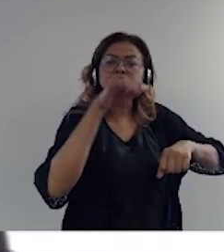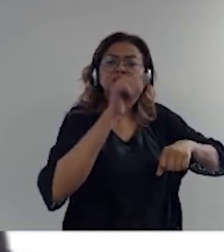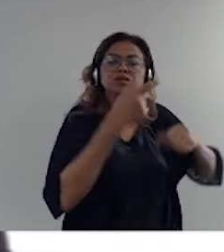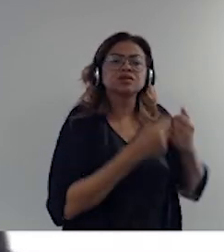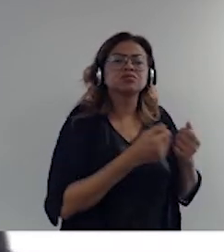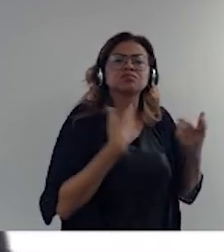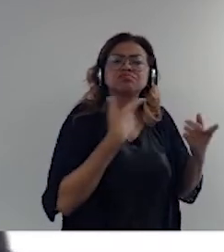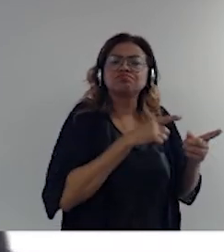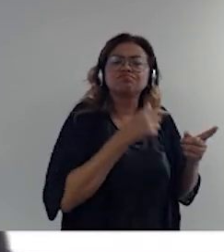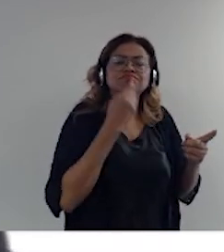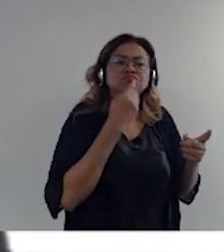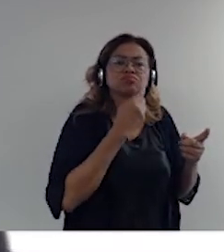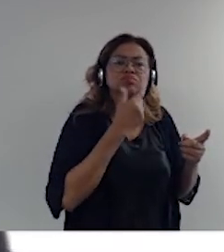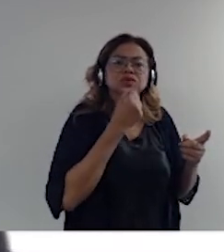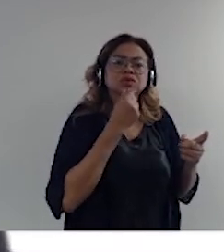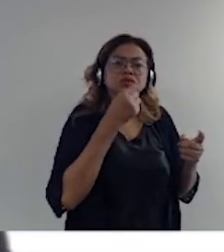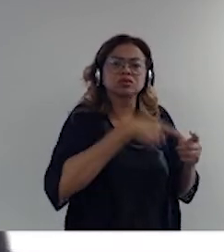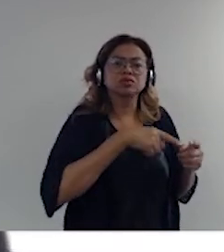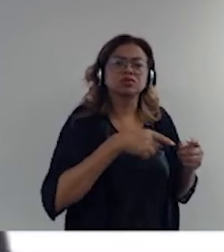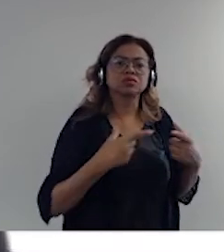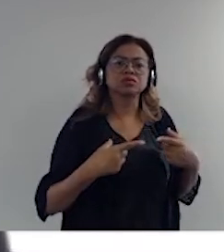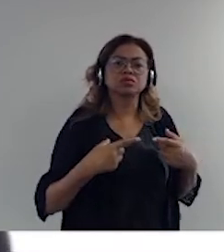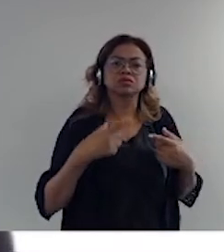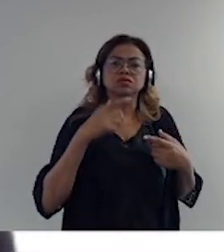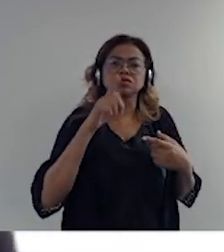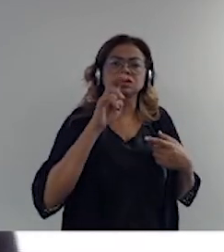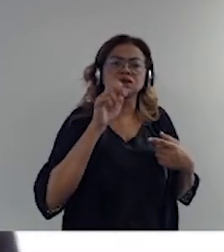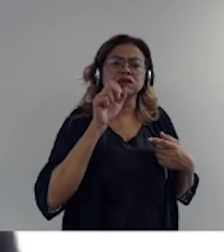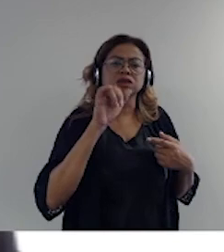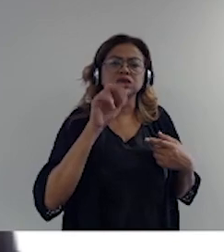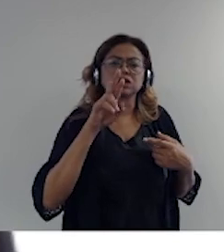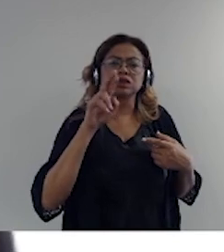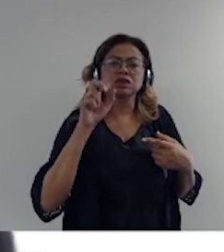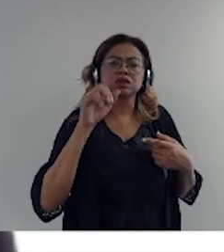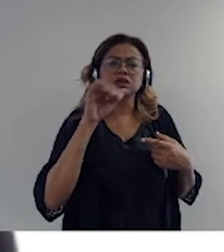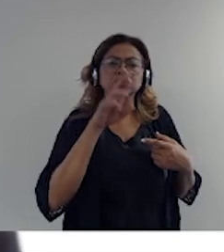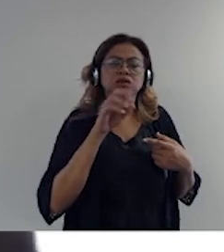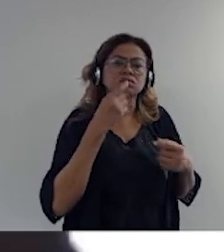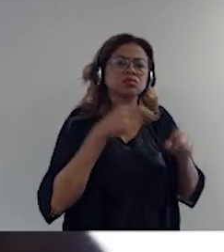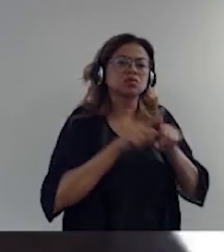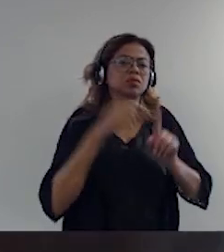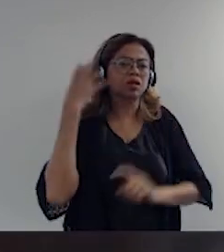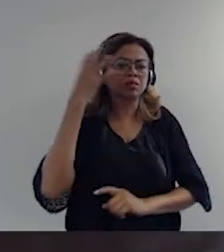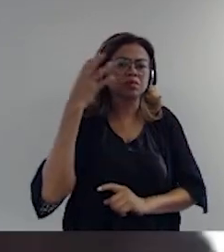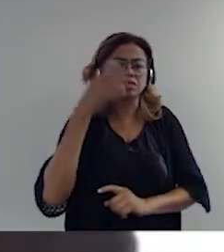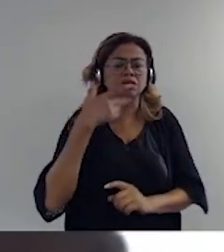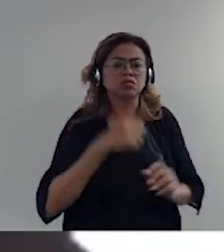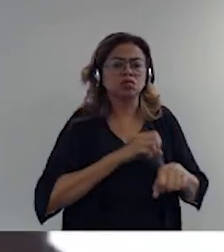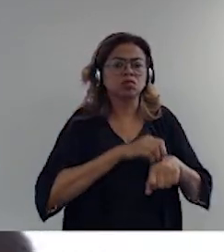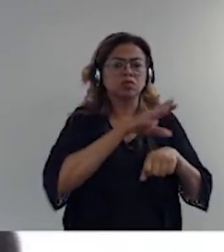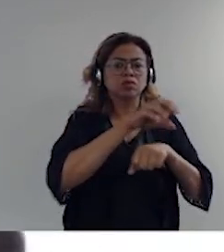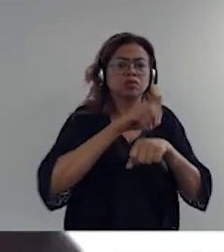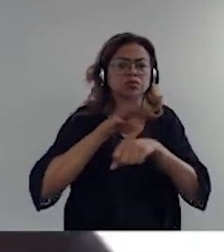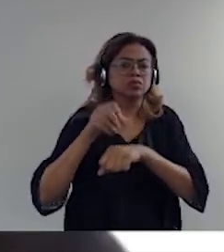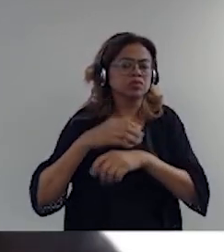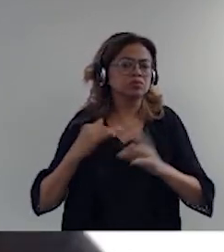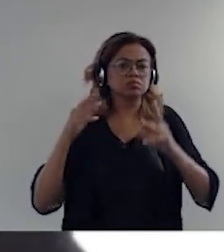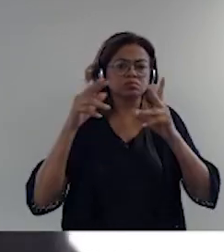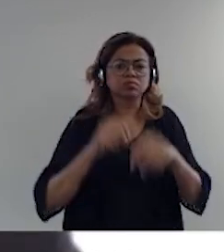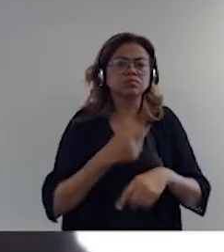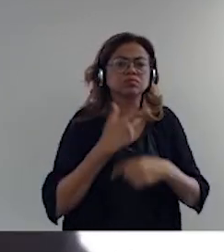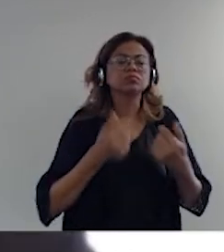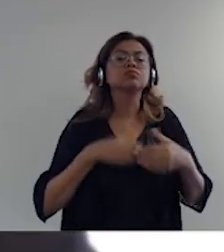e acho que a mensagem que que eu tenho para transmitir aqui, ela vai muito em